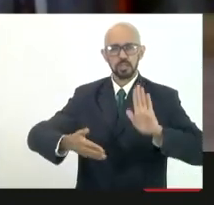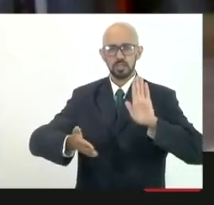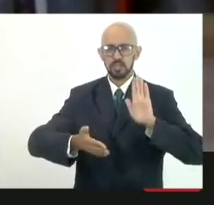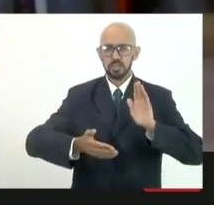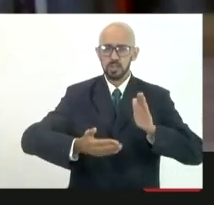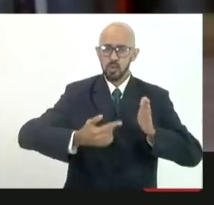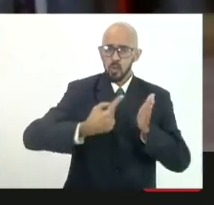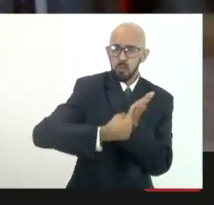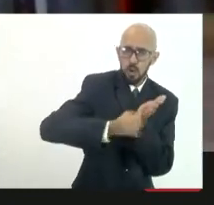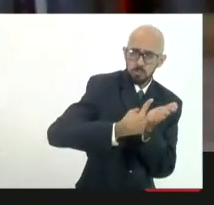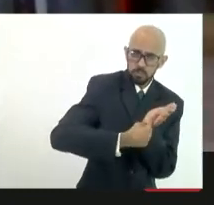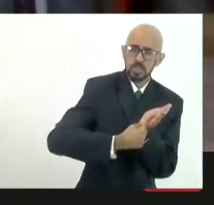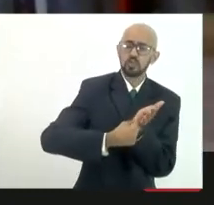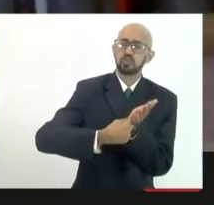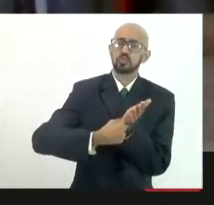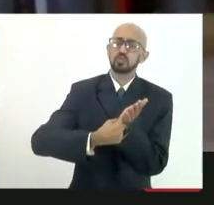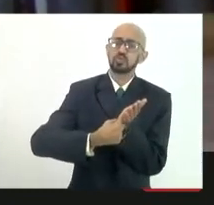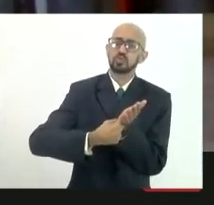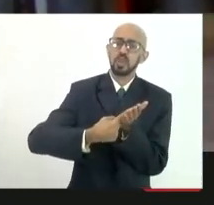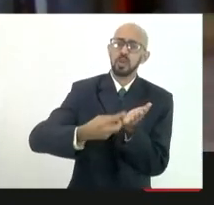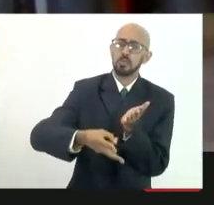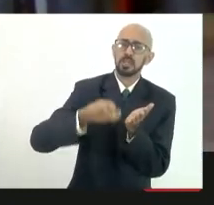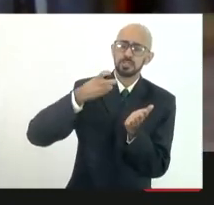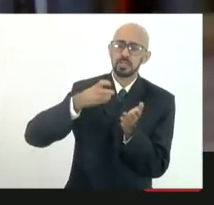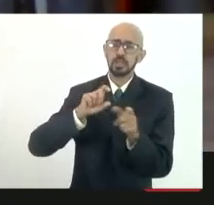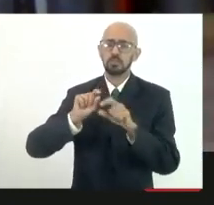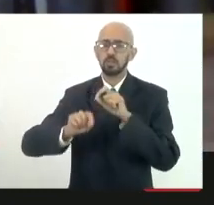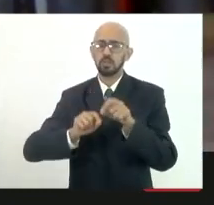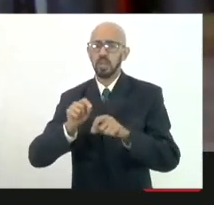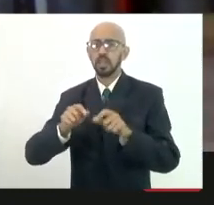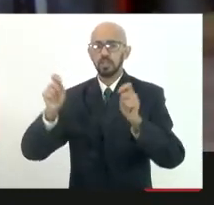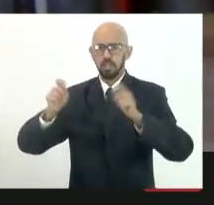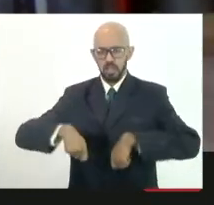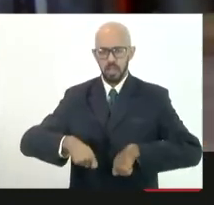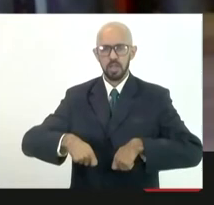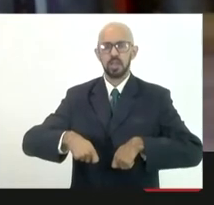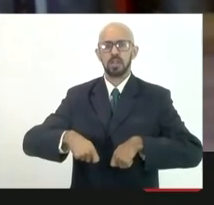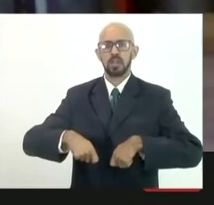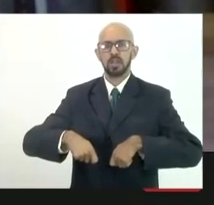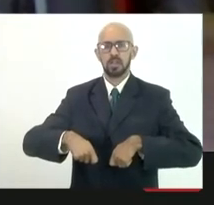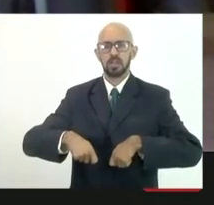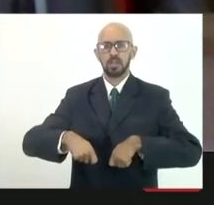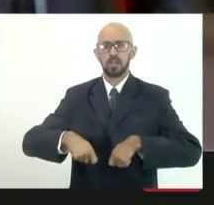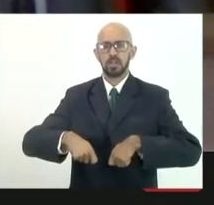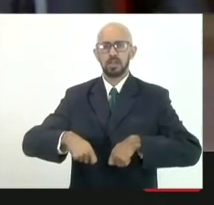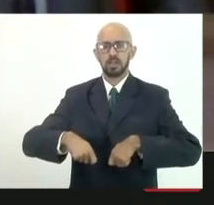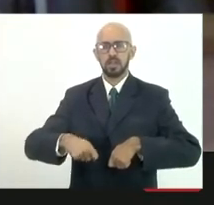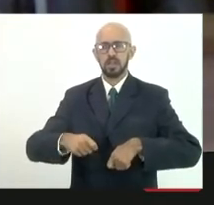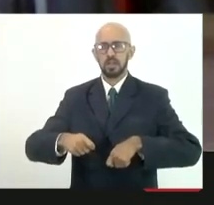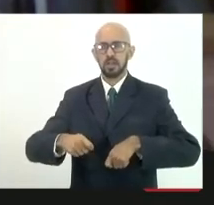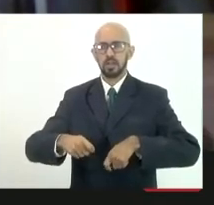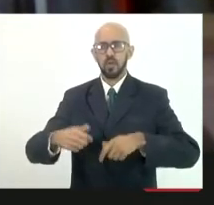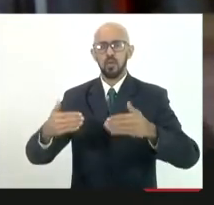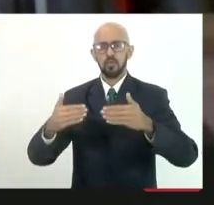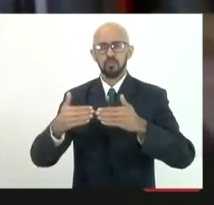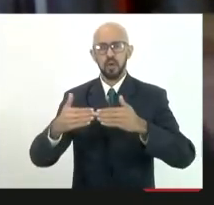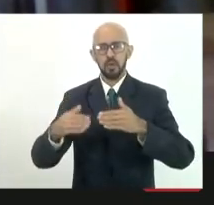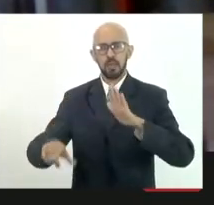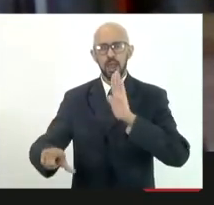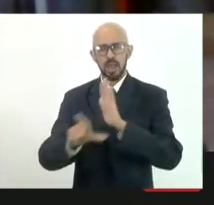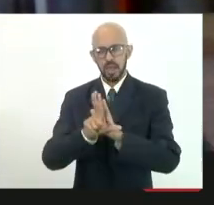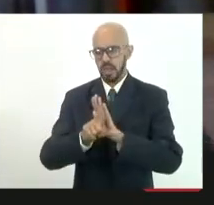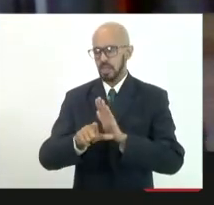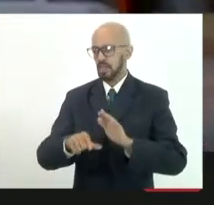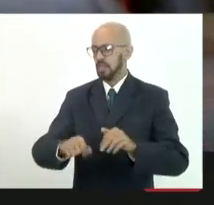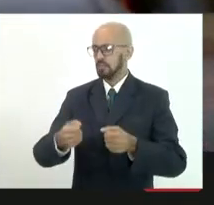positivo, eu vejo que é possível, a partir da legislação existente, que se estimule também,